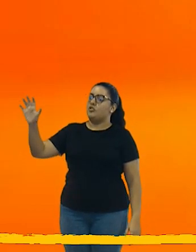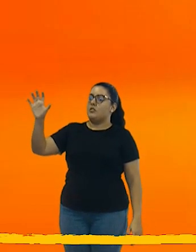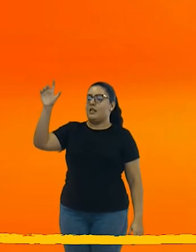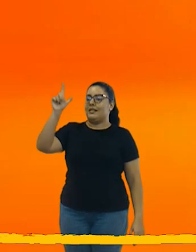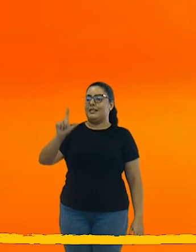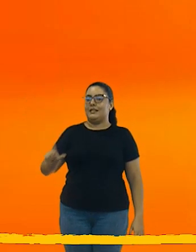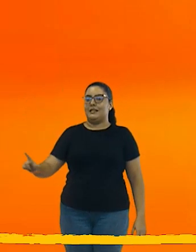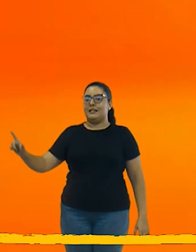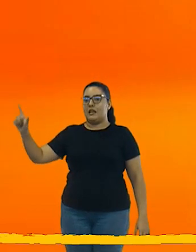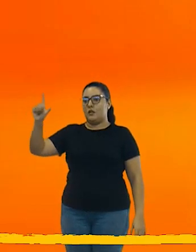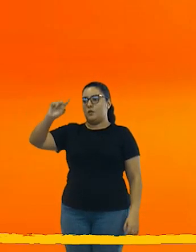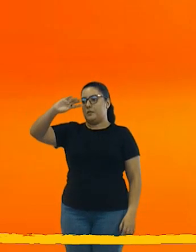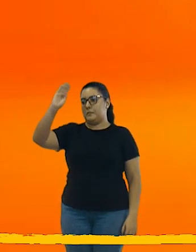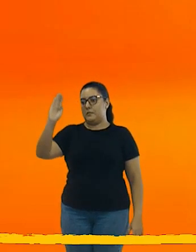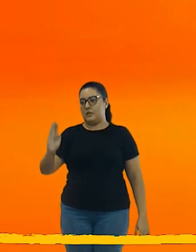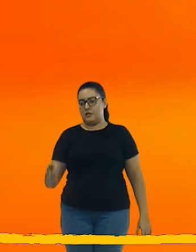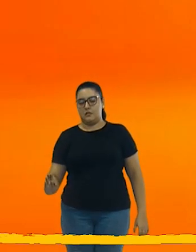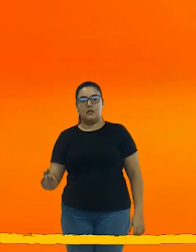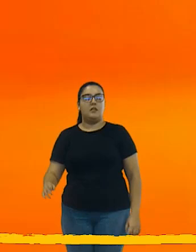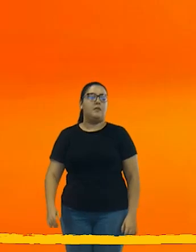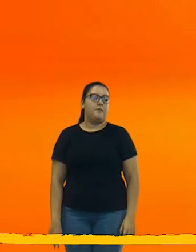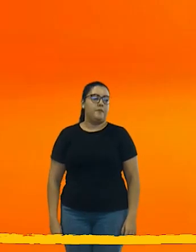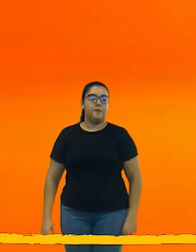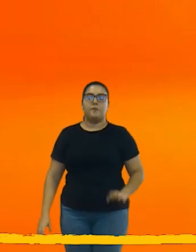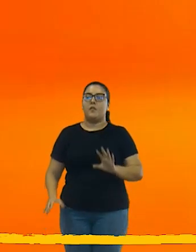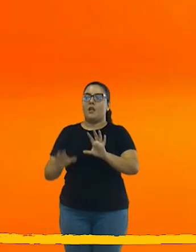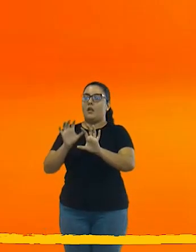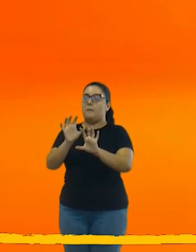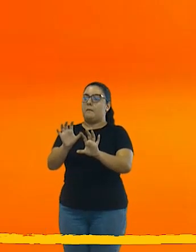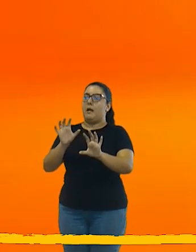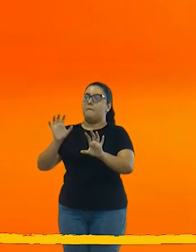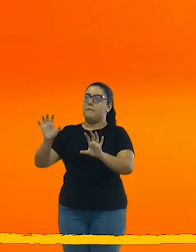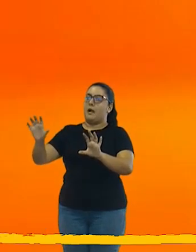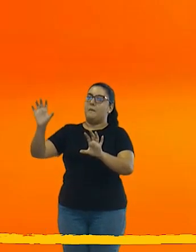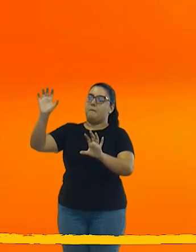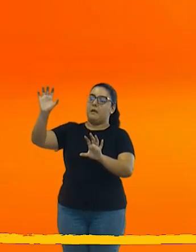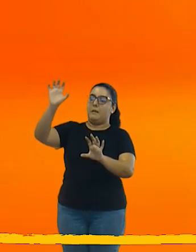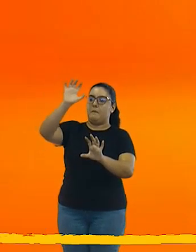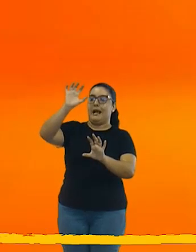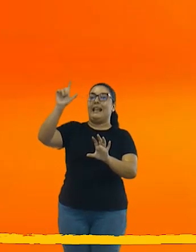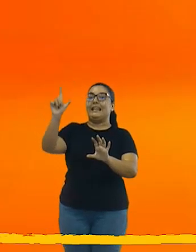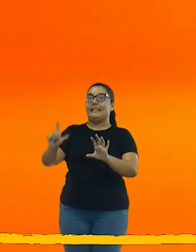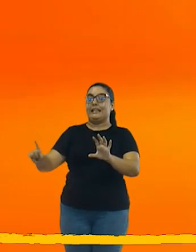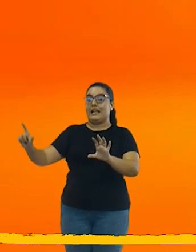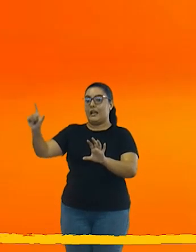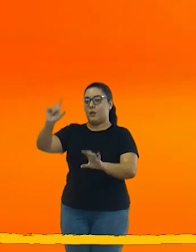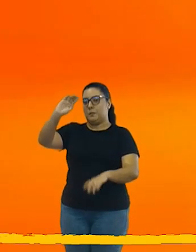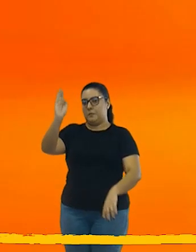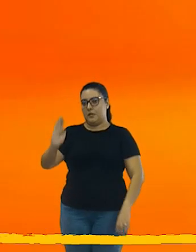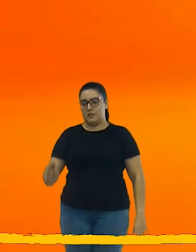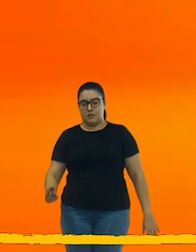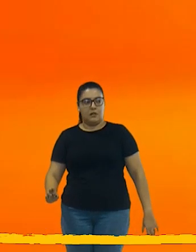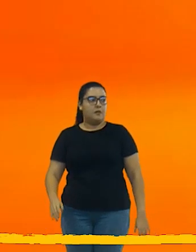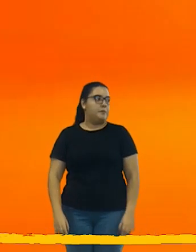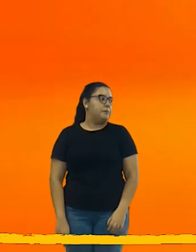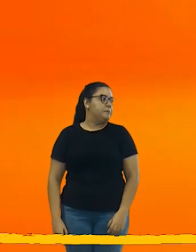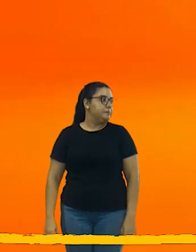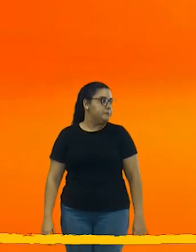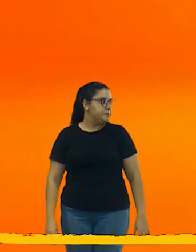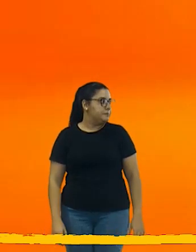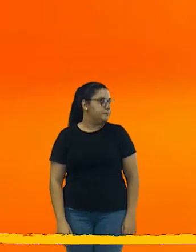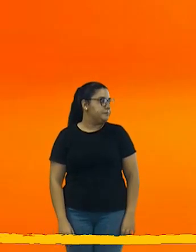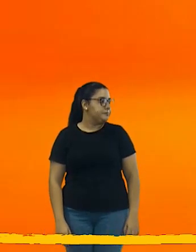literatura brasileira. O regionalismo na literatura brasileira.